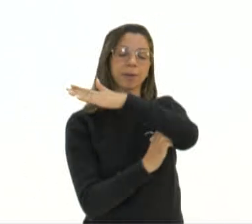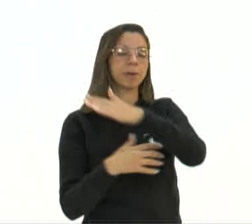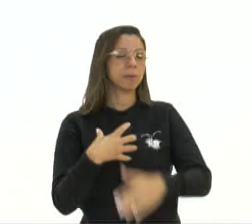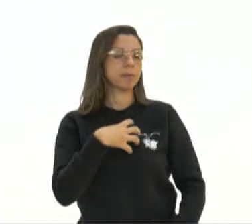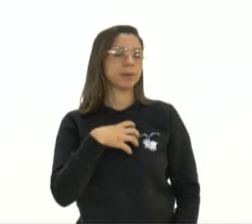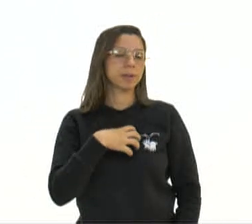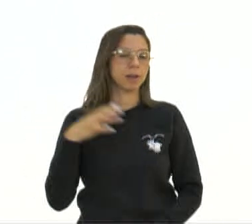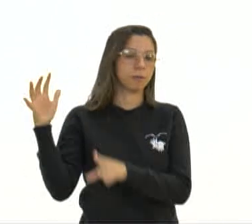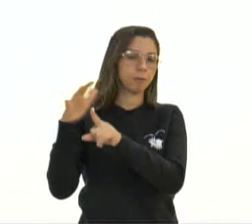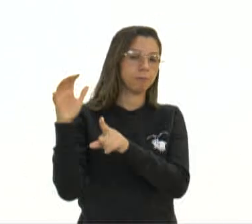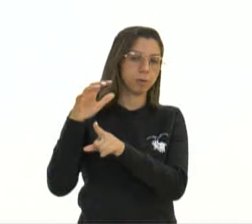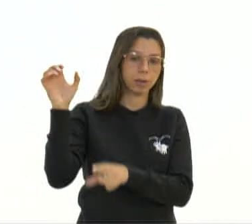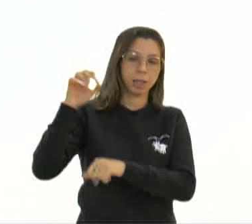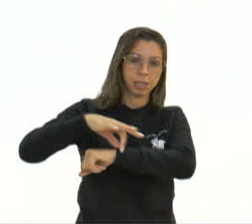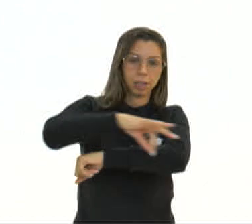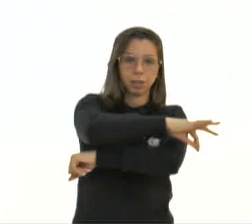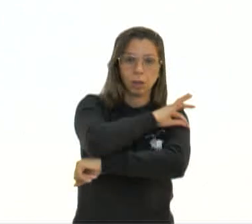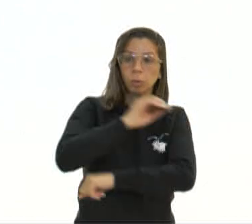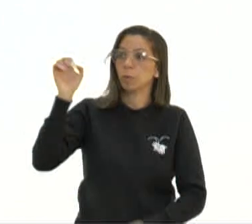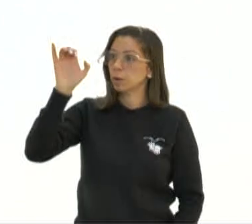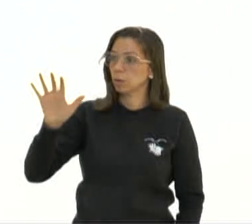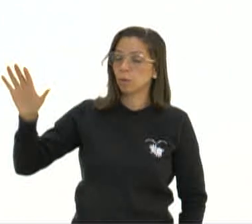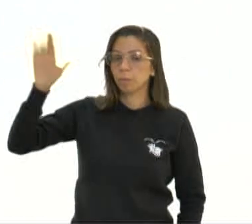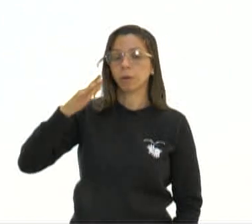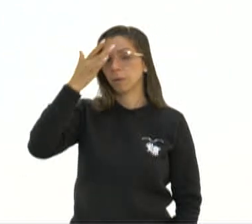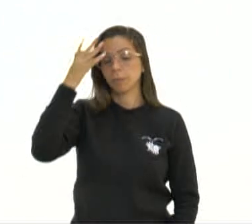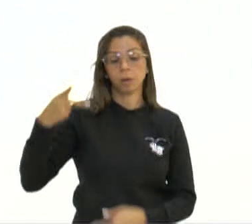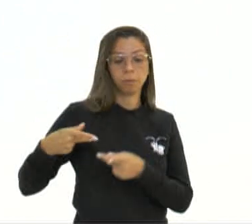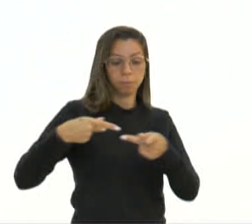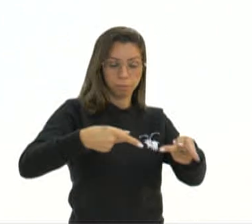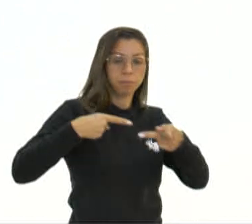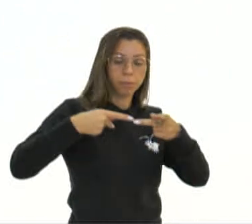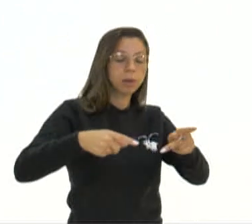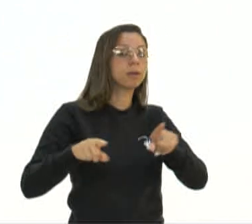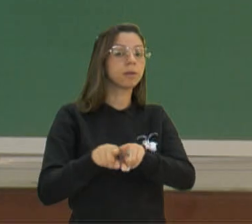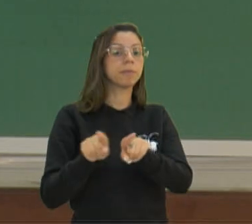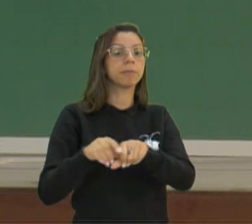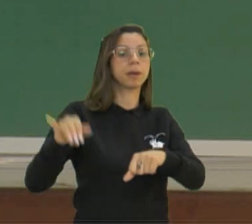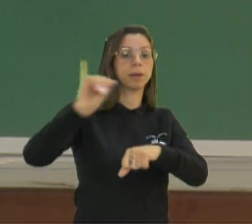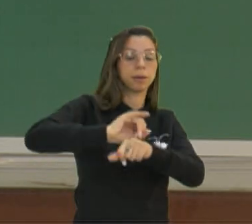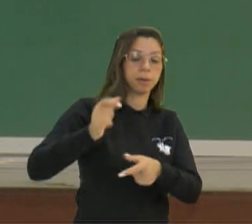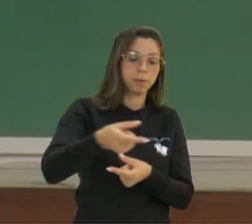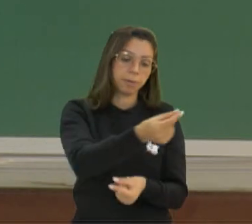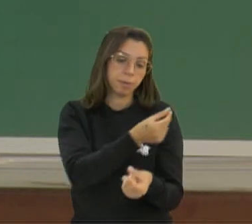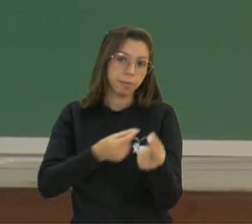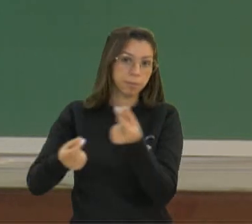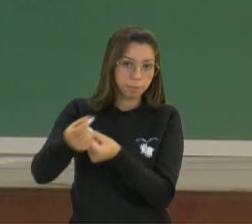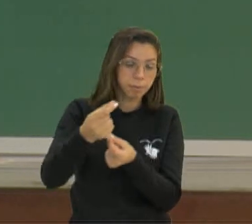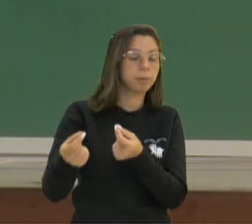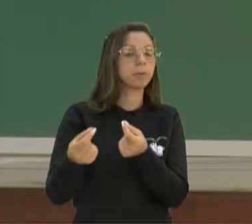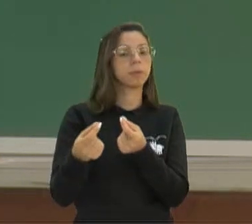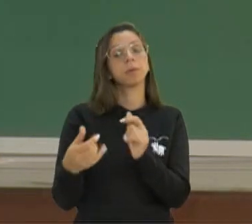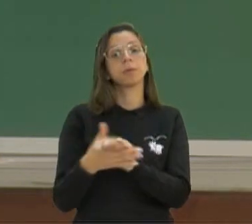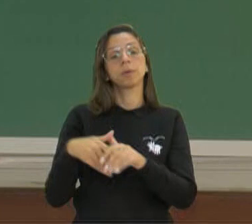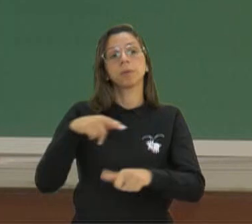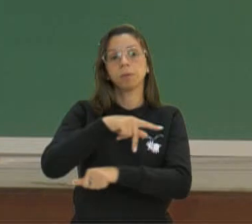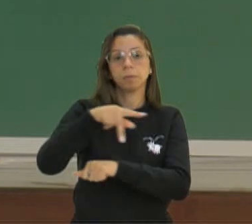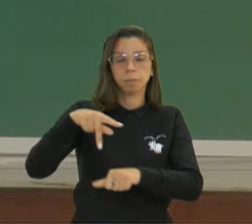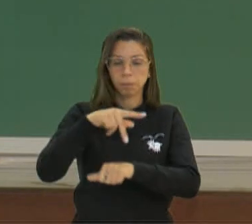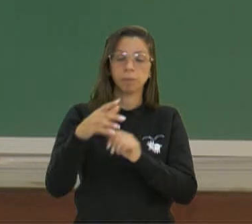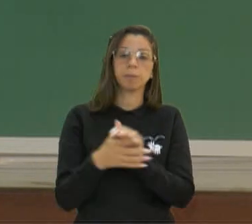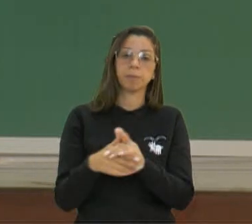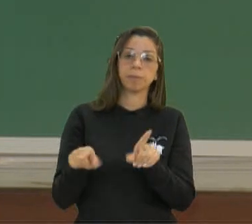muito visitada por turistas, né? E é um importante centro econômico e financeiro do país. Metade